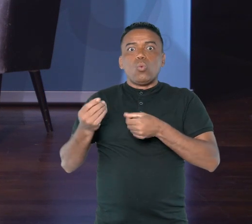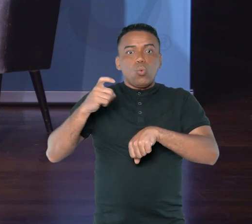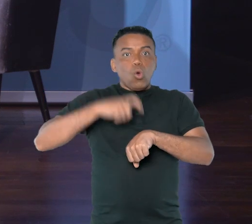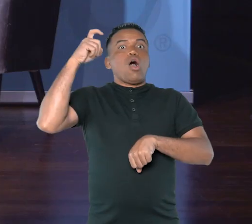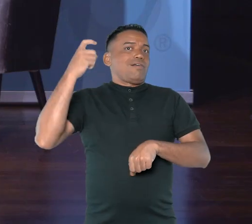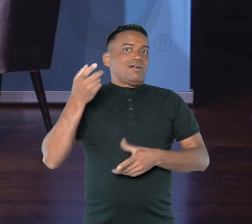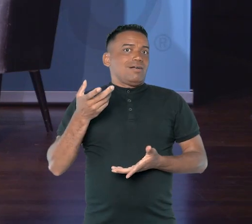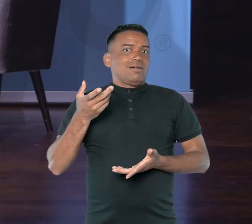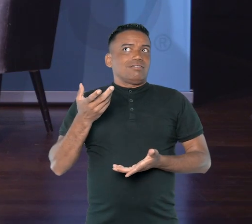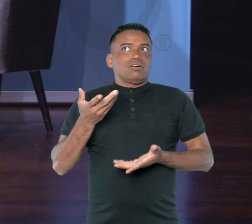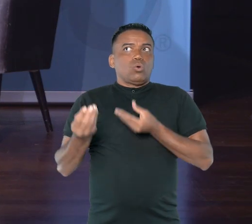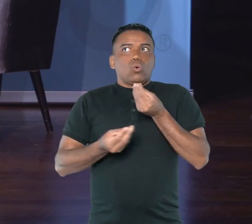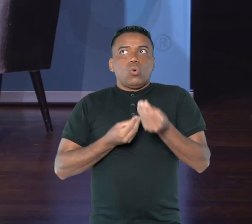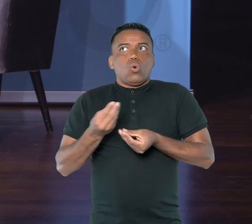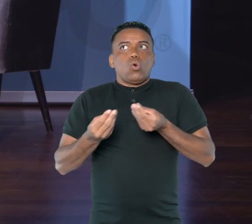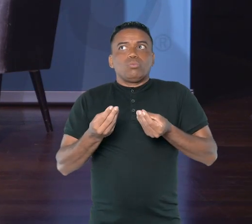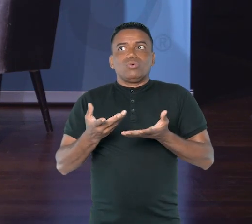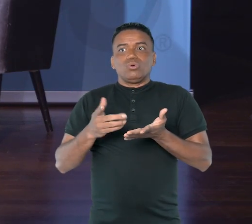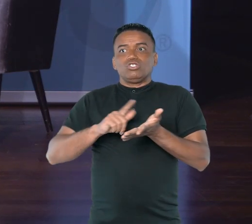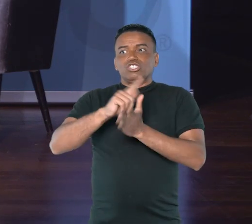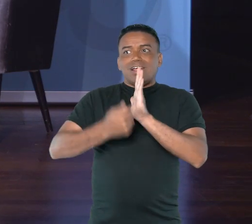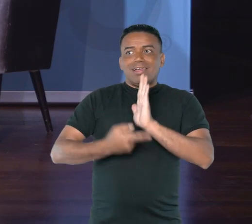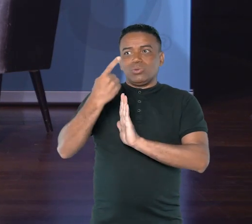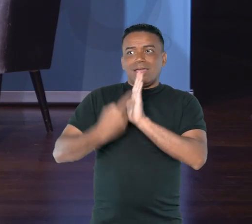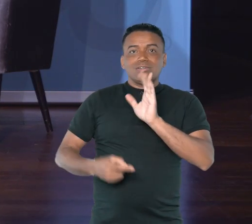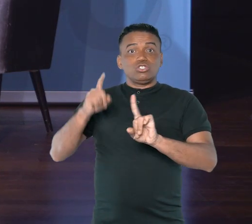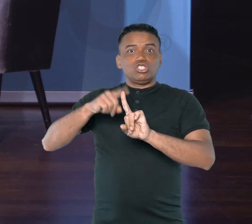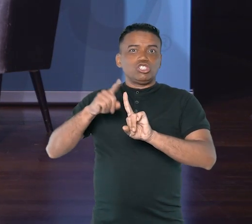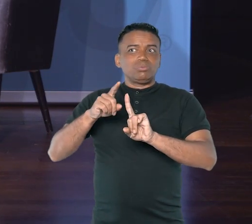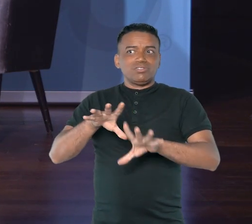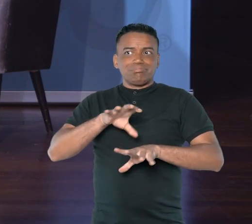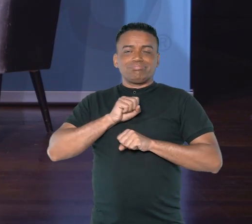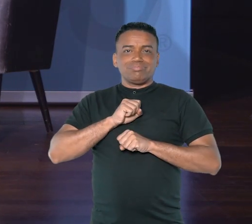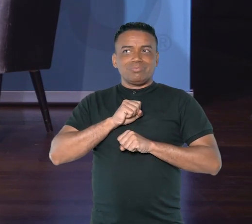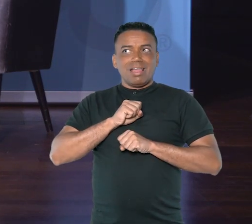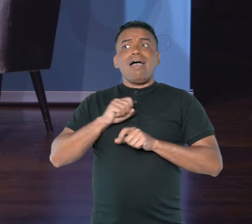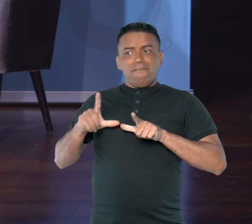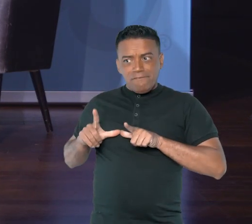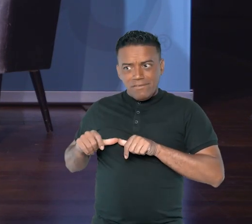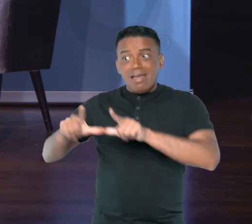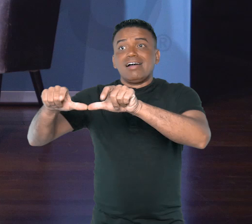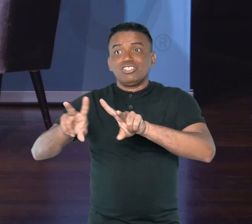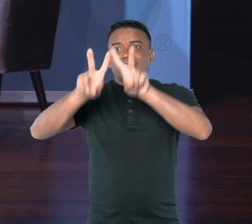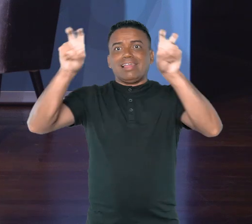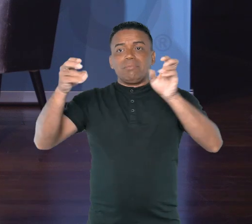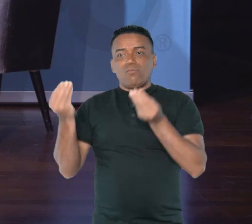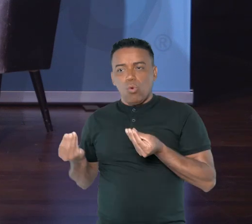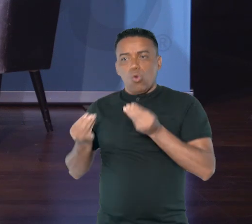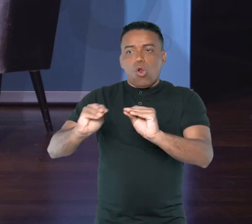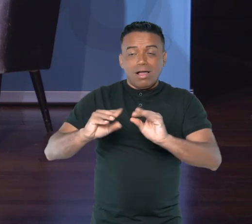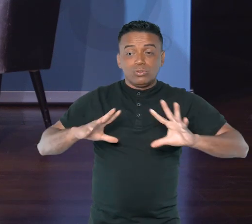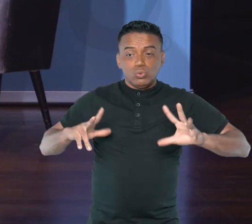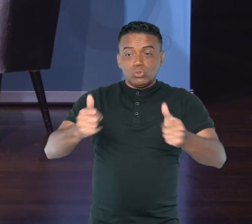Quando que esse gênero chegou para você? Falou, com a viagem que eu vou trazer isso tudo que eu quero,